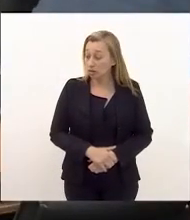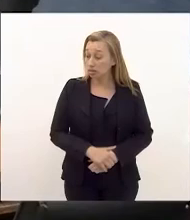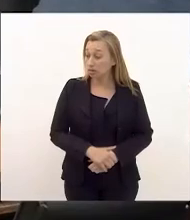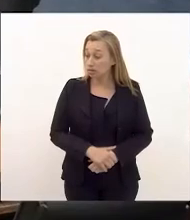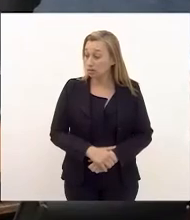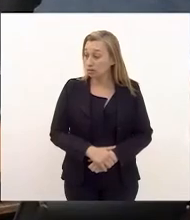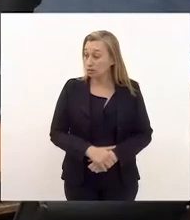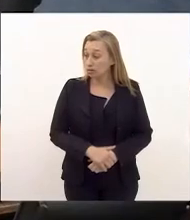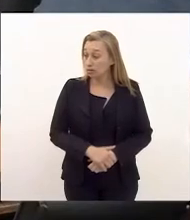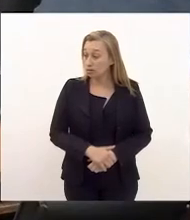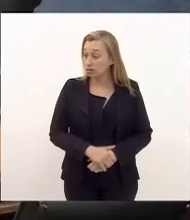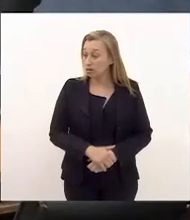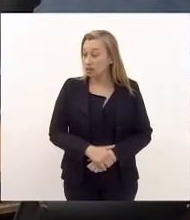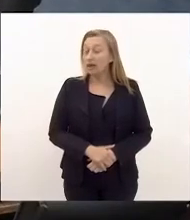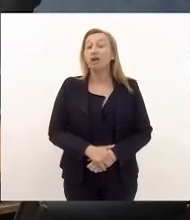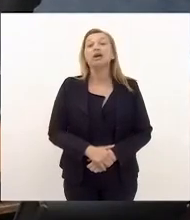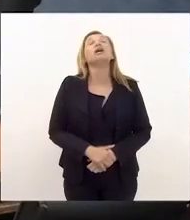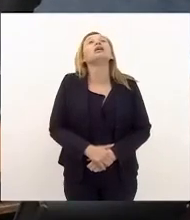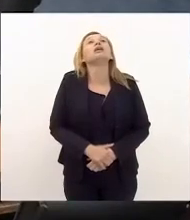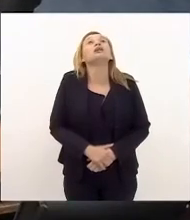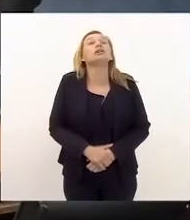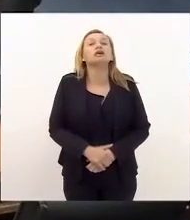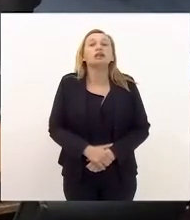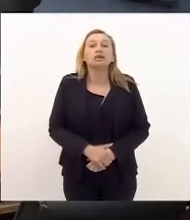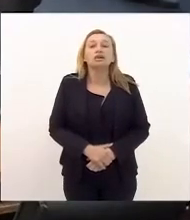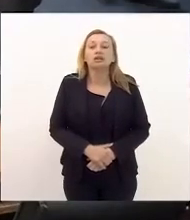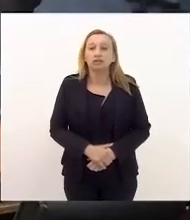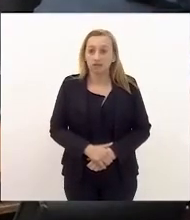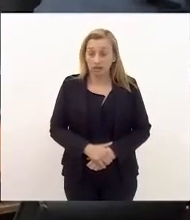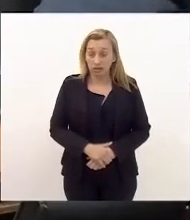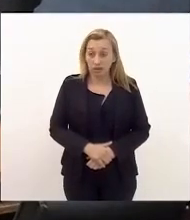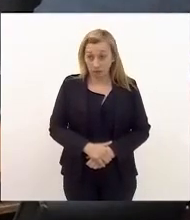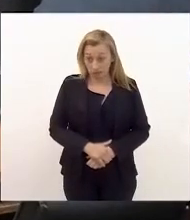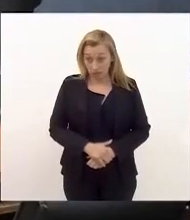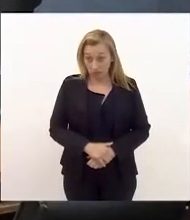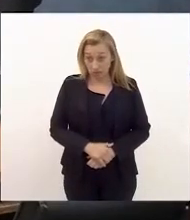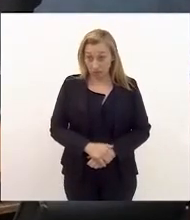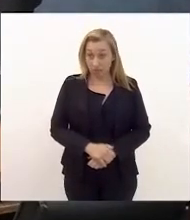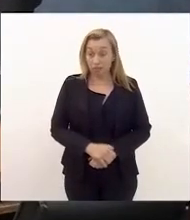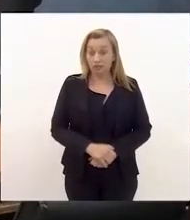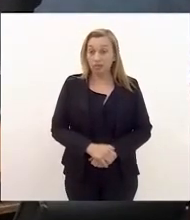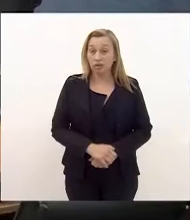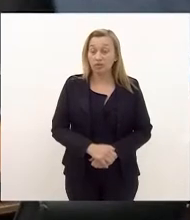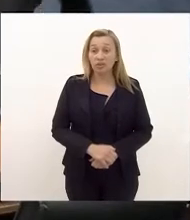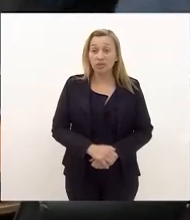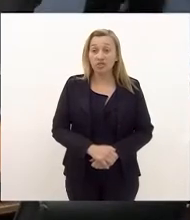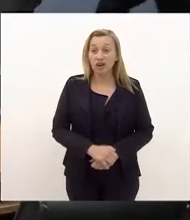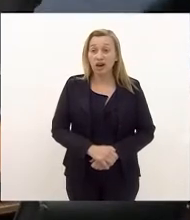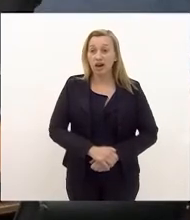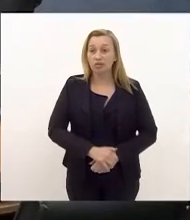Parecer da Comissão de Economia é favorável. Assuntos Municipais, deputado Carlos Macedo.